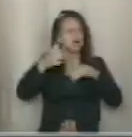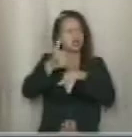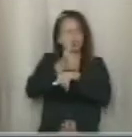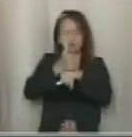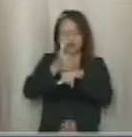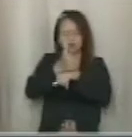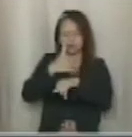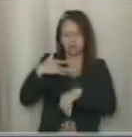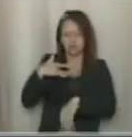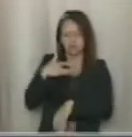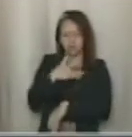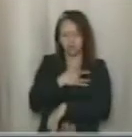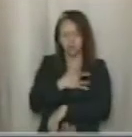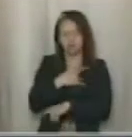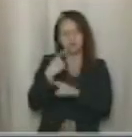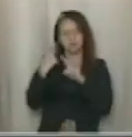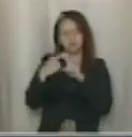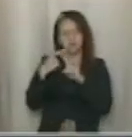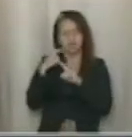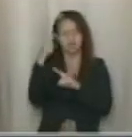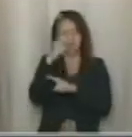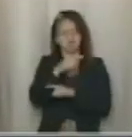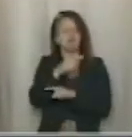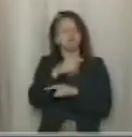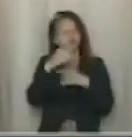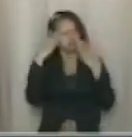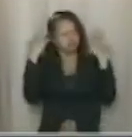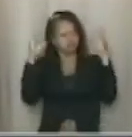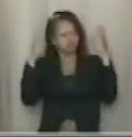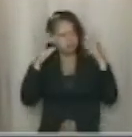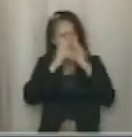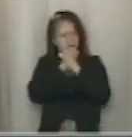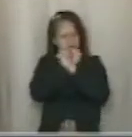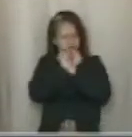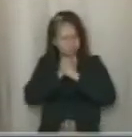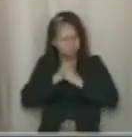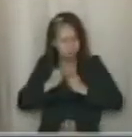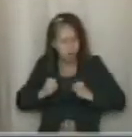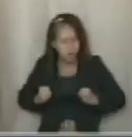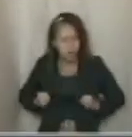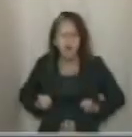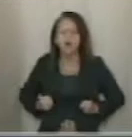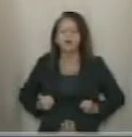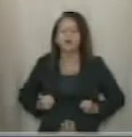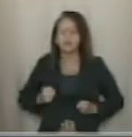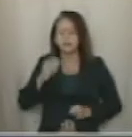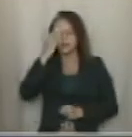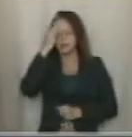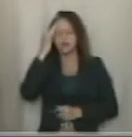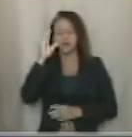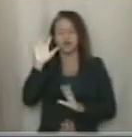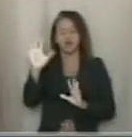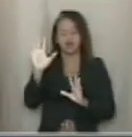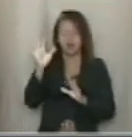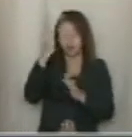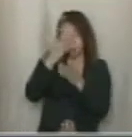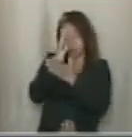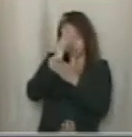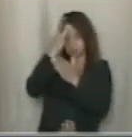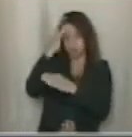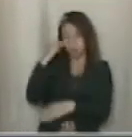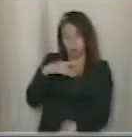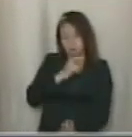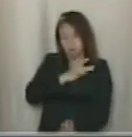da saúde, porque eles merecem, eles foram heróicos. Muita gente teria corrido de medo, com medo de